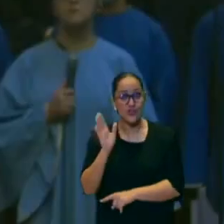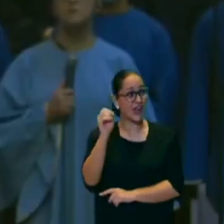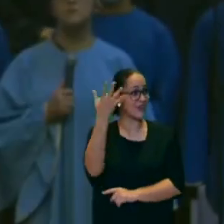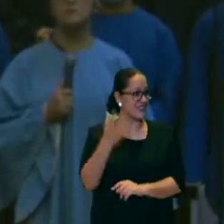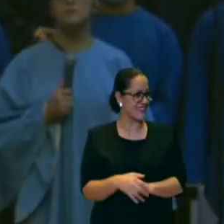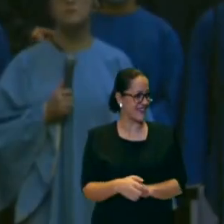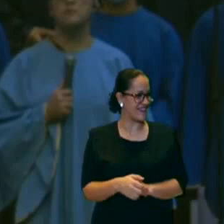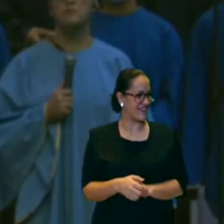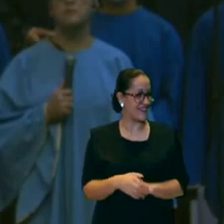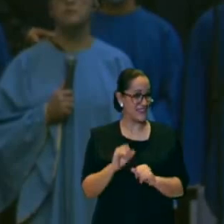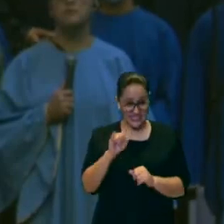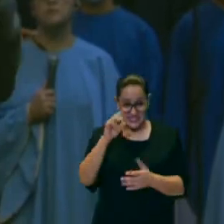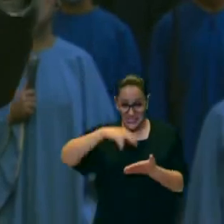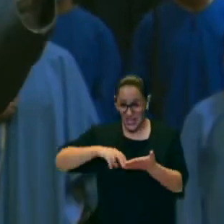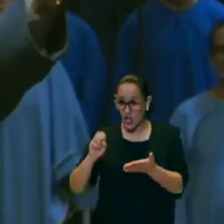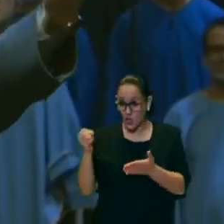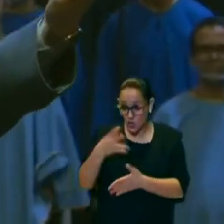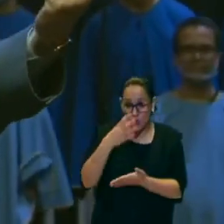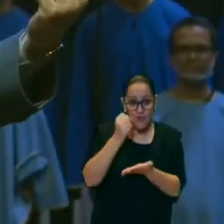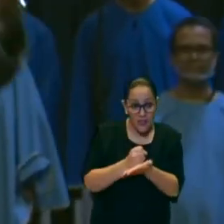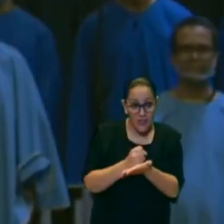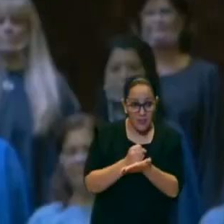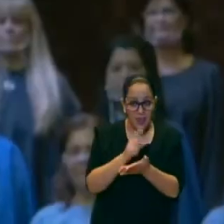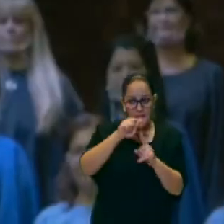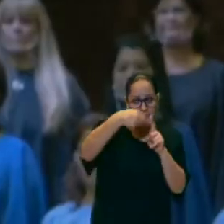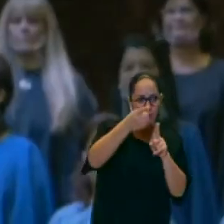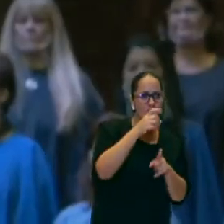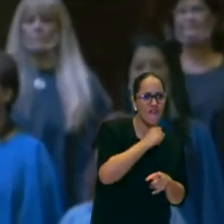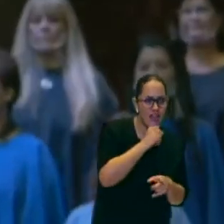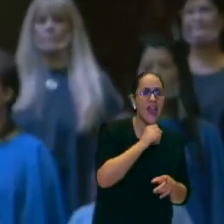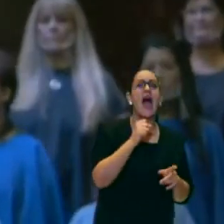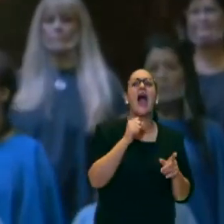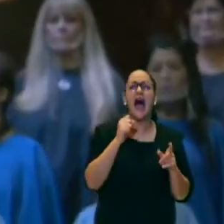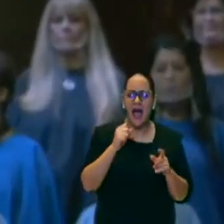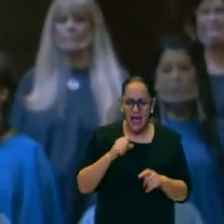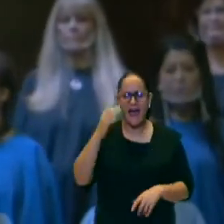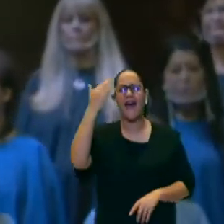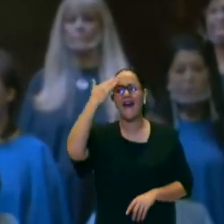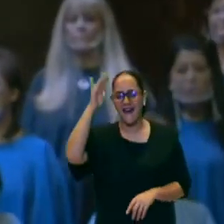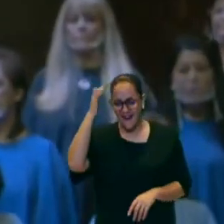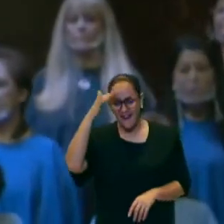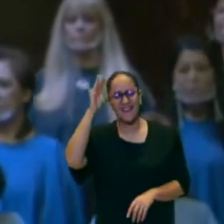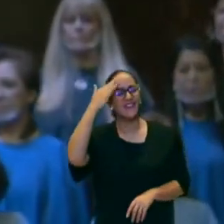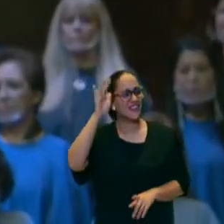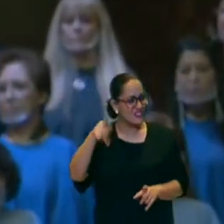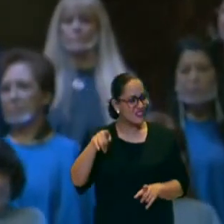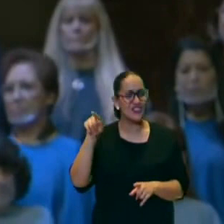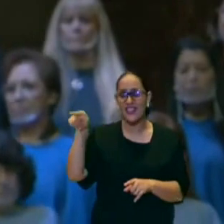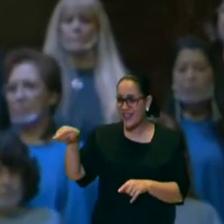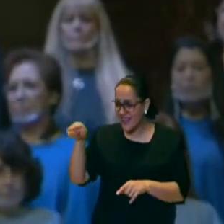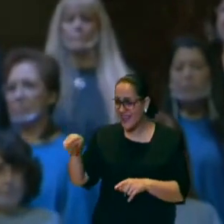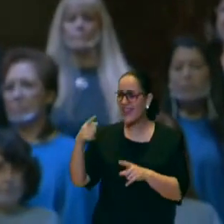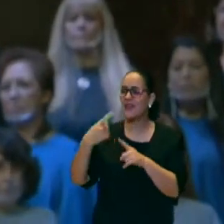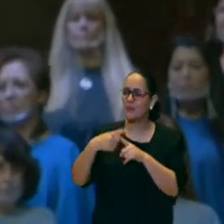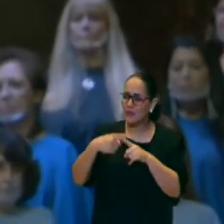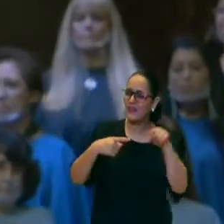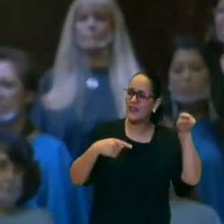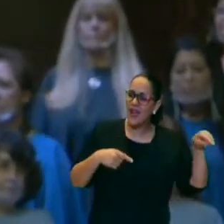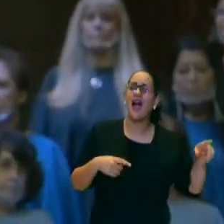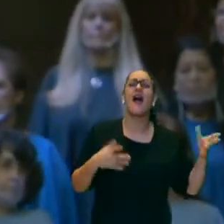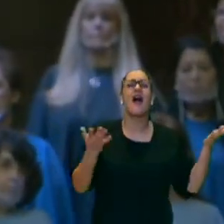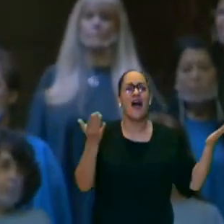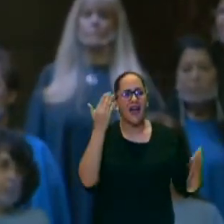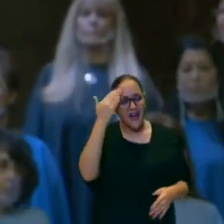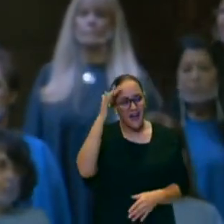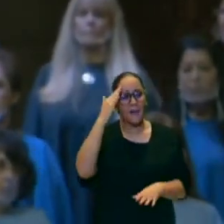quando eu leio o Novo e depois leio o Velho, eu entendo: isso aqui está em relação com aquilo, olha só, e